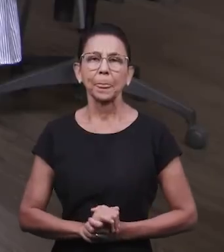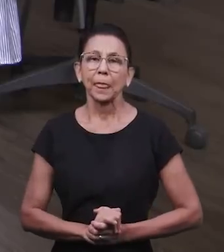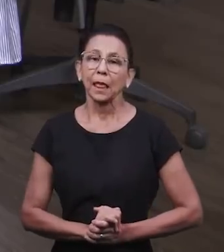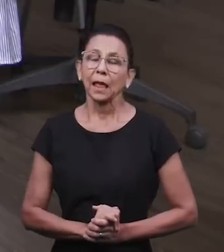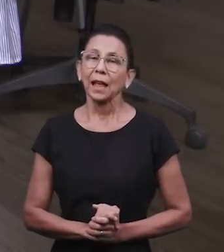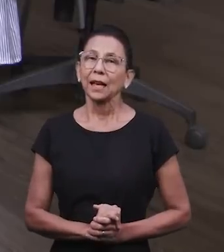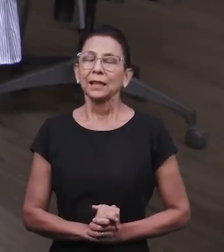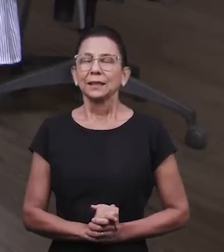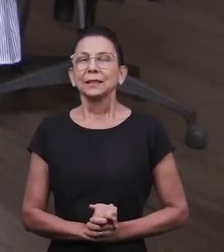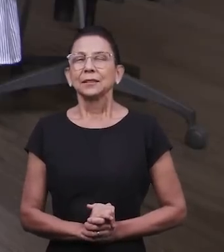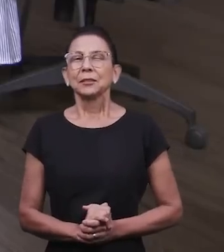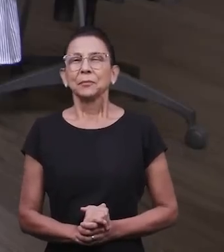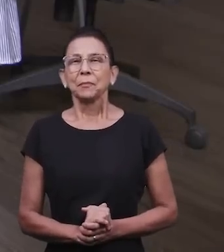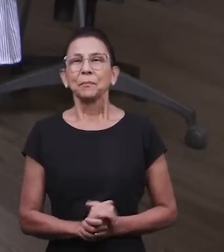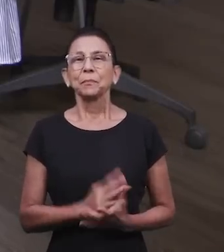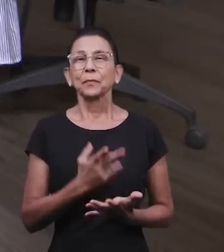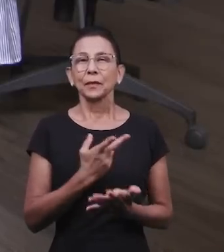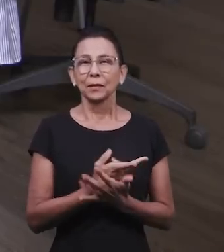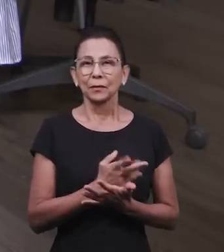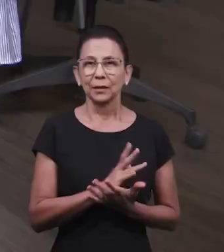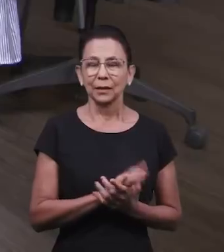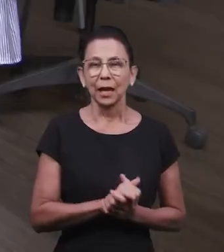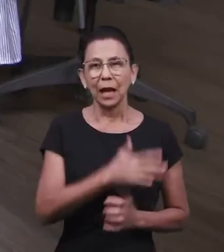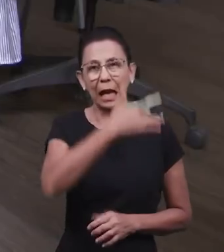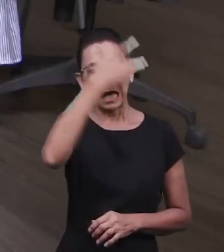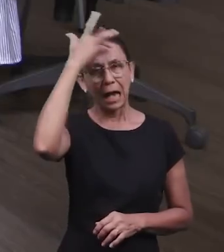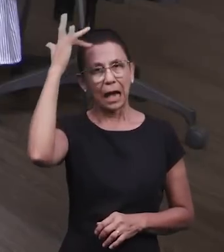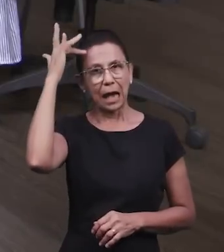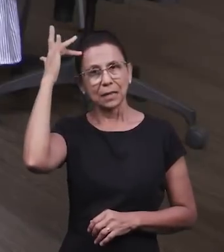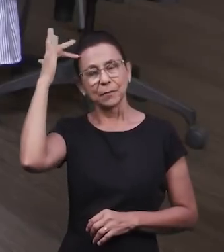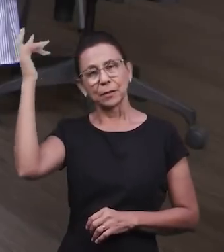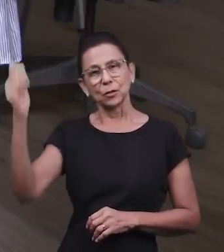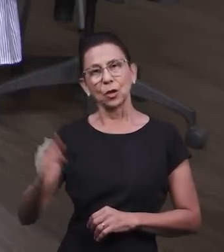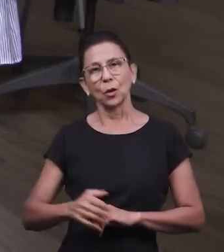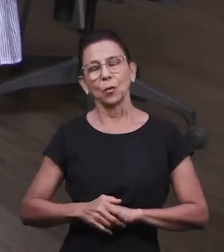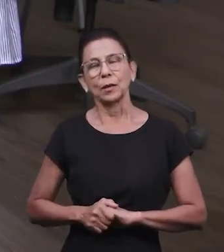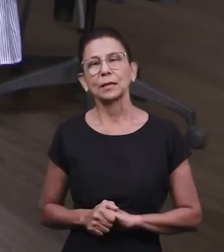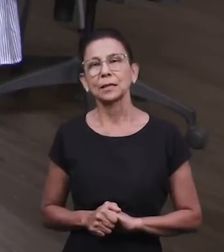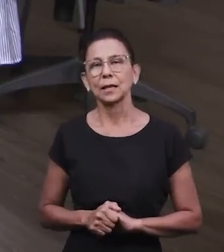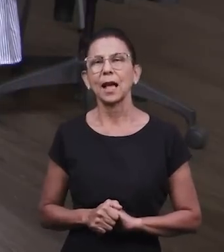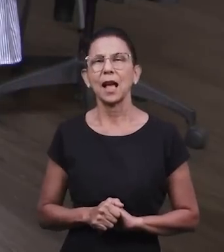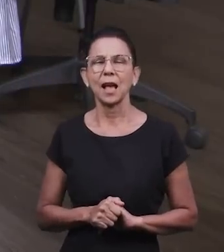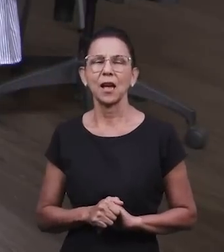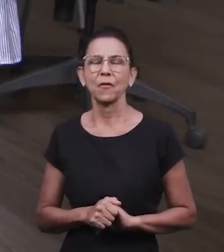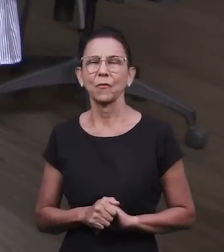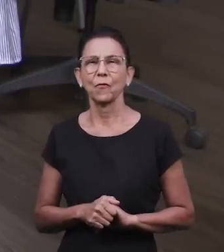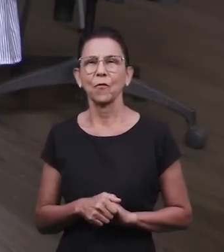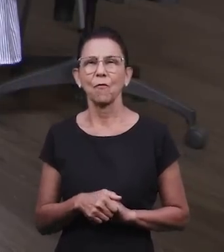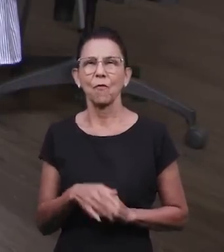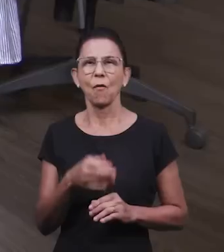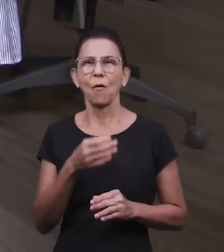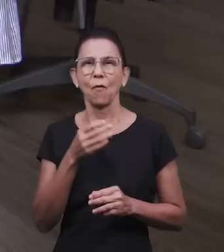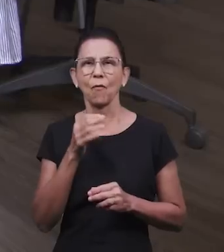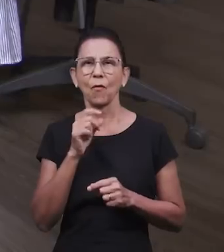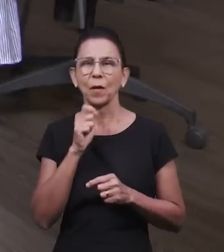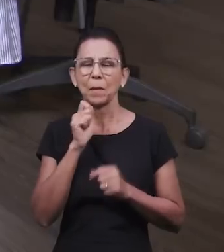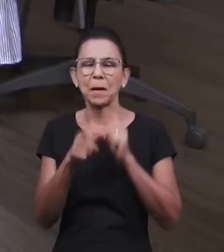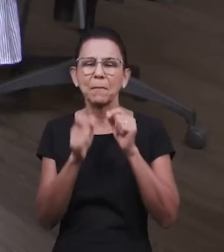estão sendo vistas, né? Então existe uma falsa sensação de que ao fazer uma crítica, a pessoa ela